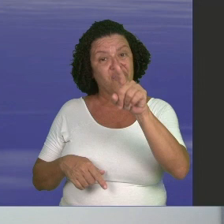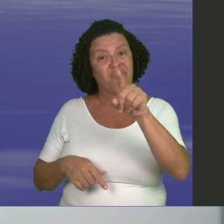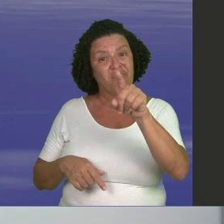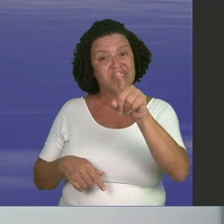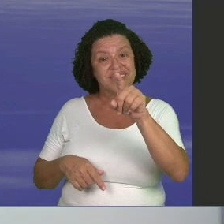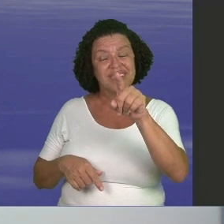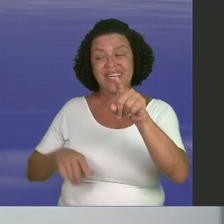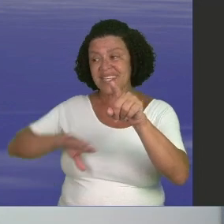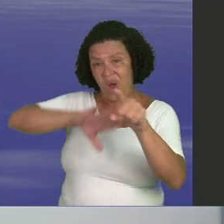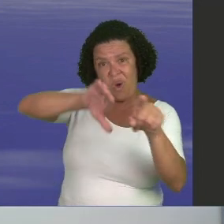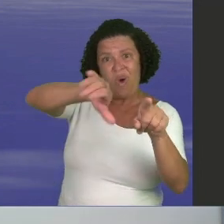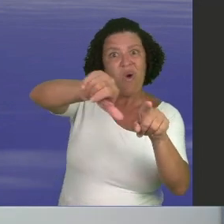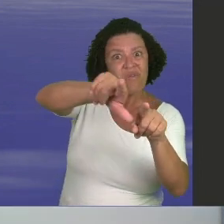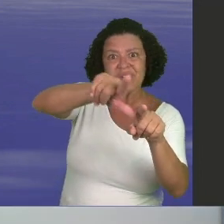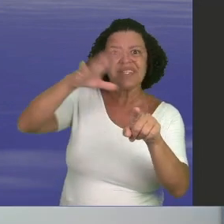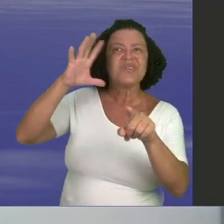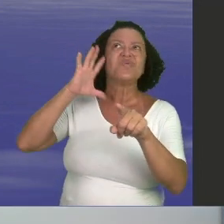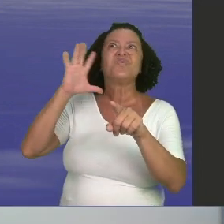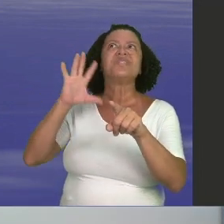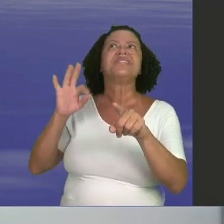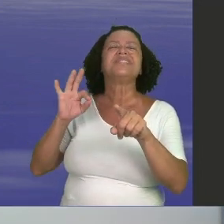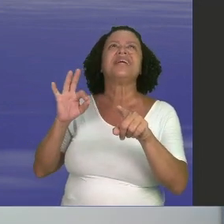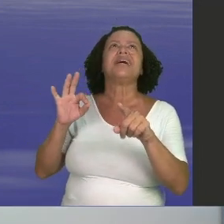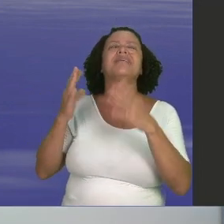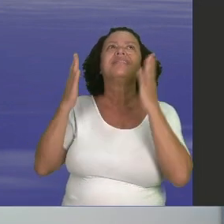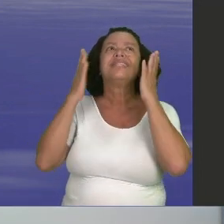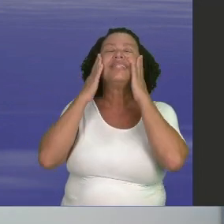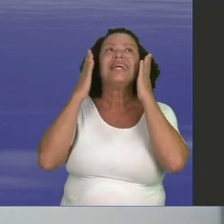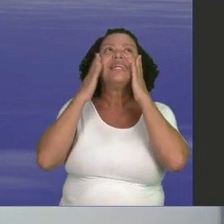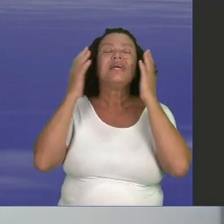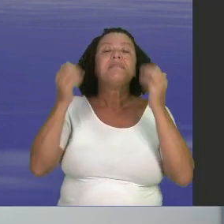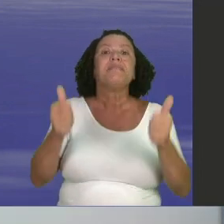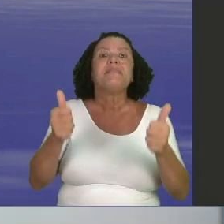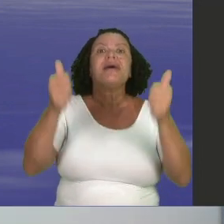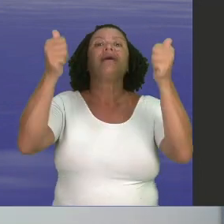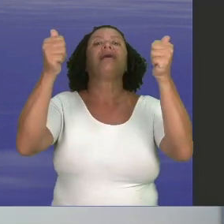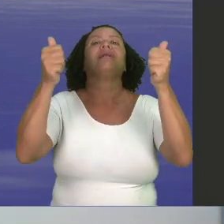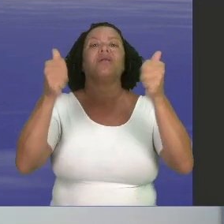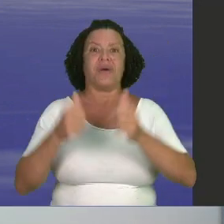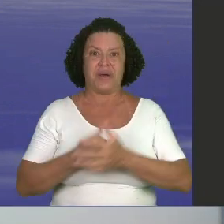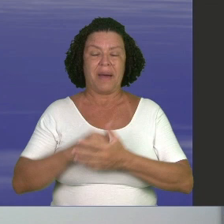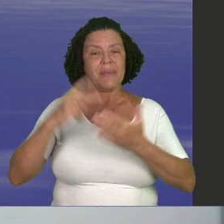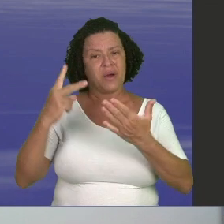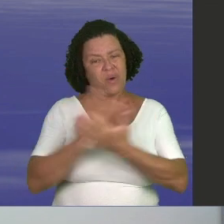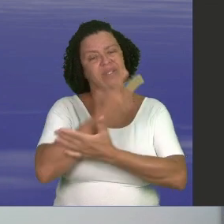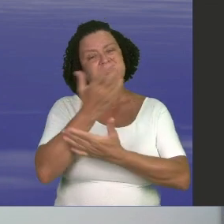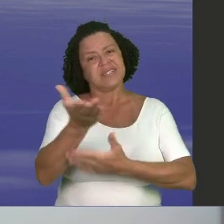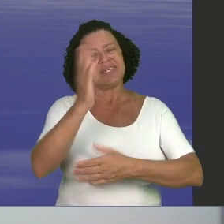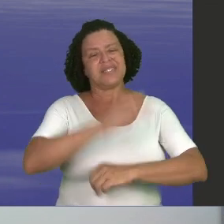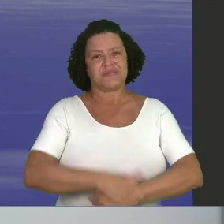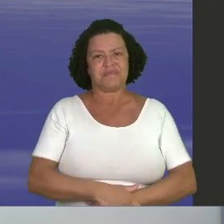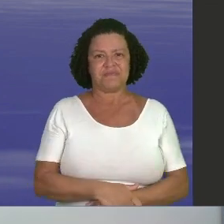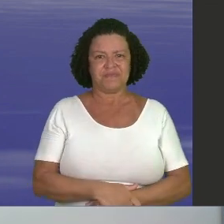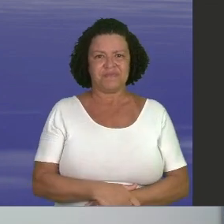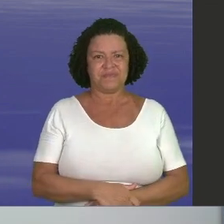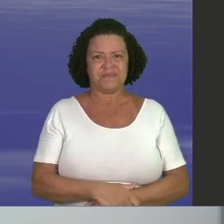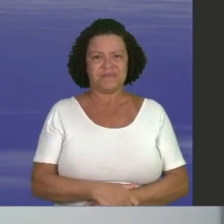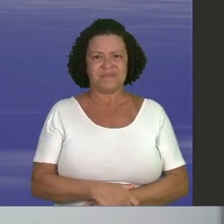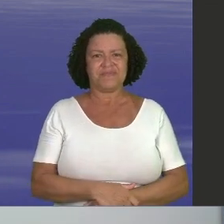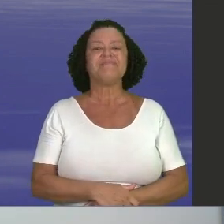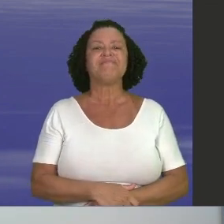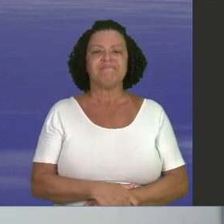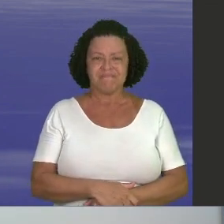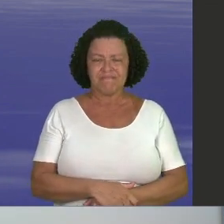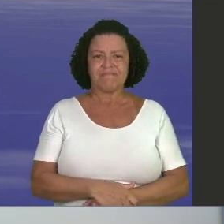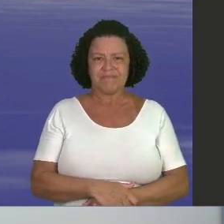roubado, que talvez você não tenha sido precavido bastante para acontecer isso. Esse é